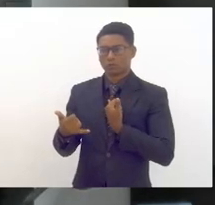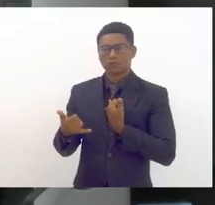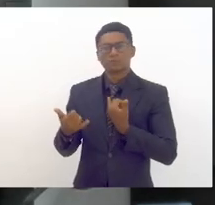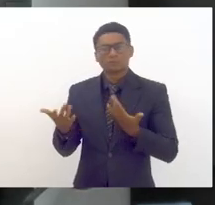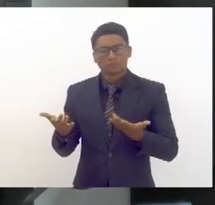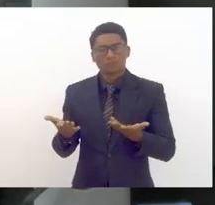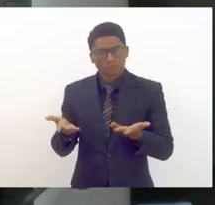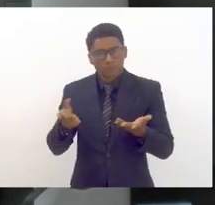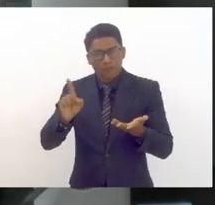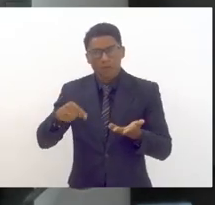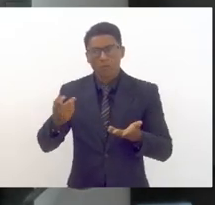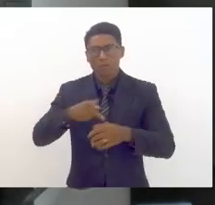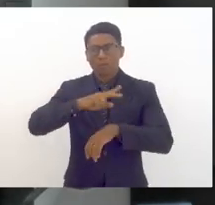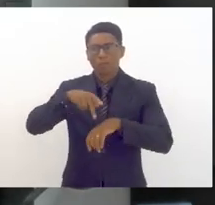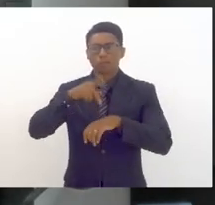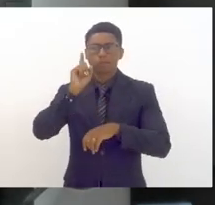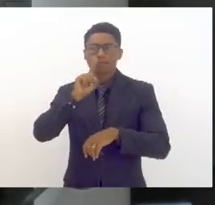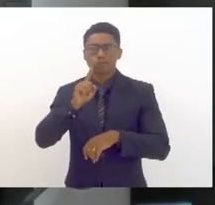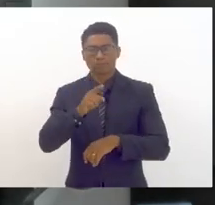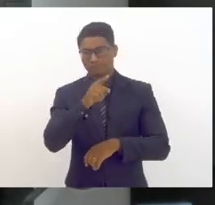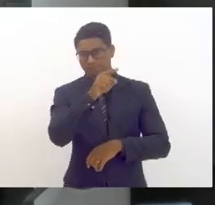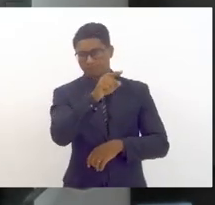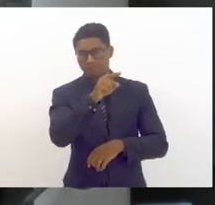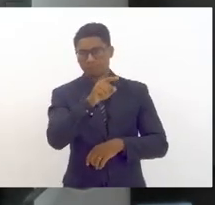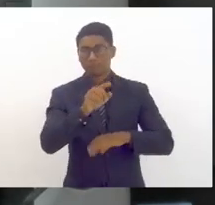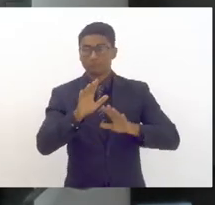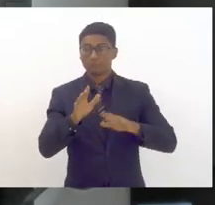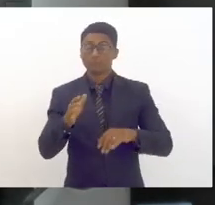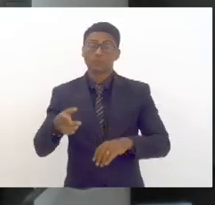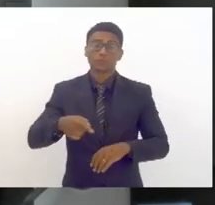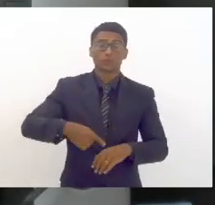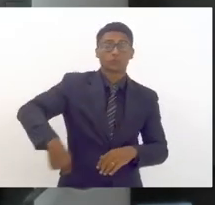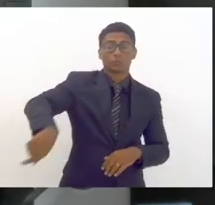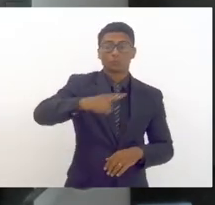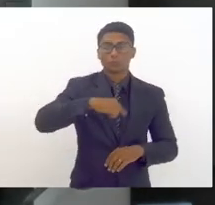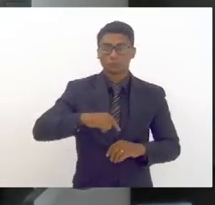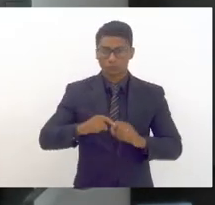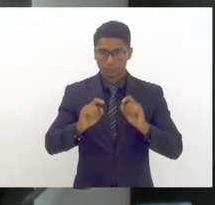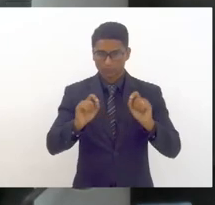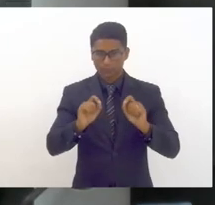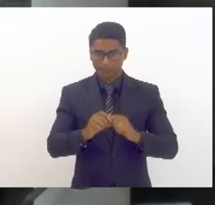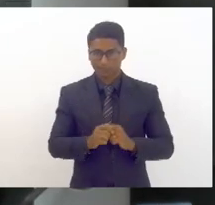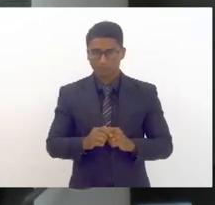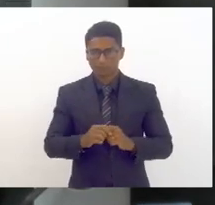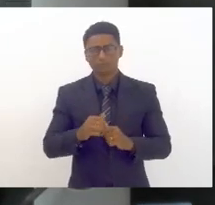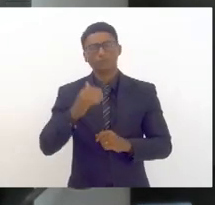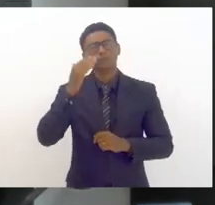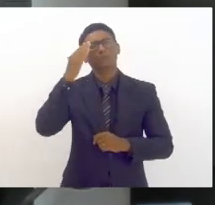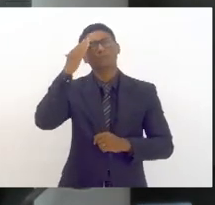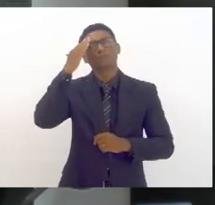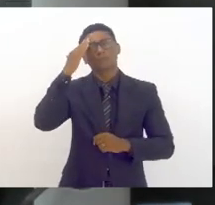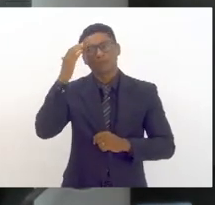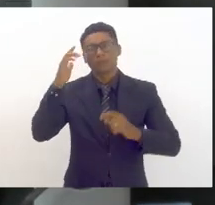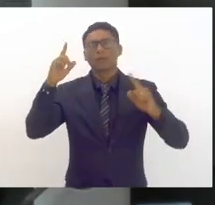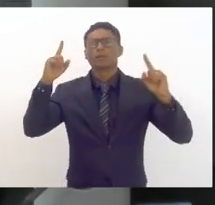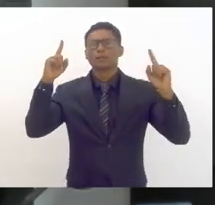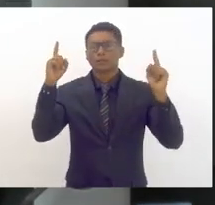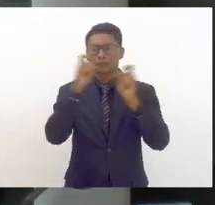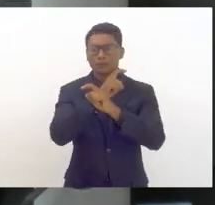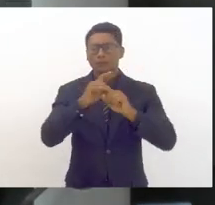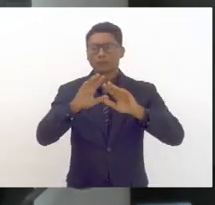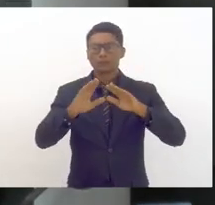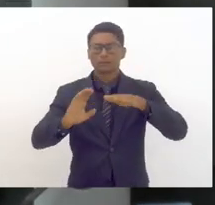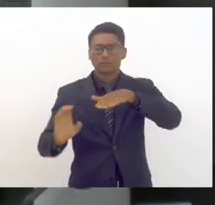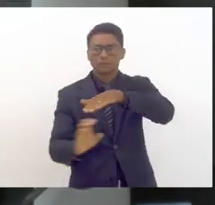como funciona nos Estados Unidos. Assim, a nossa colocação é o seguinte: eu entendo a complexidade, mas as